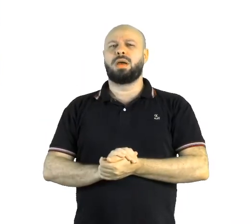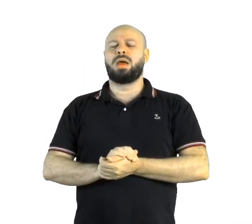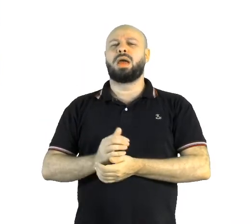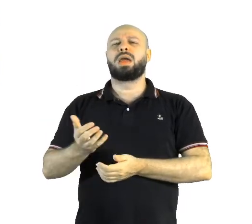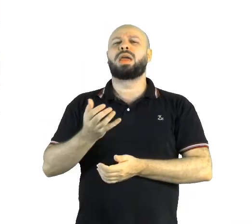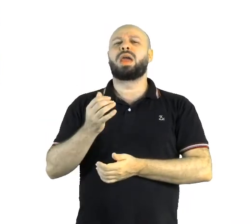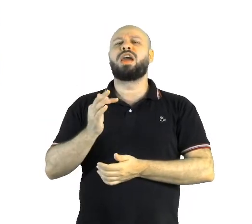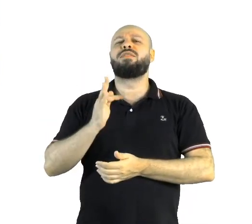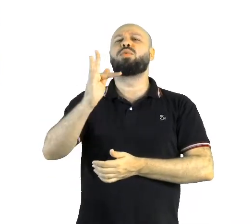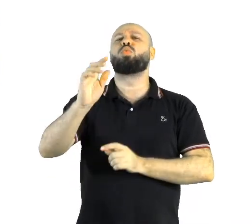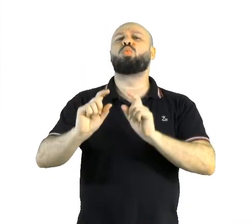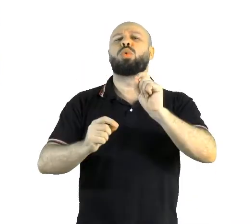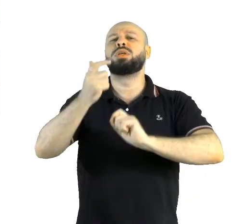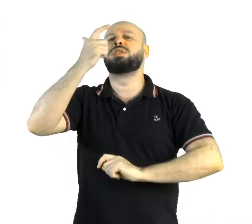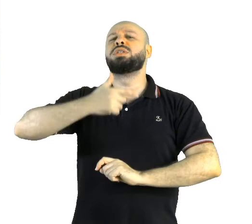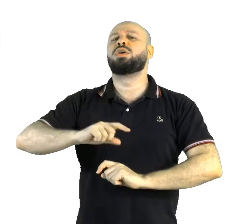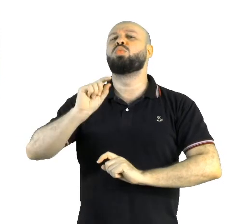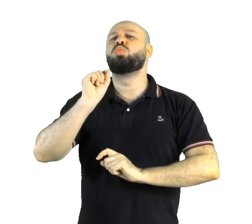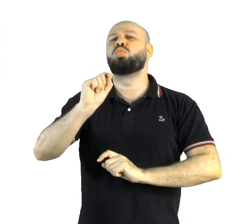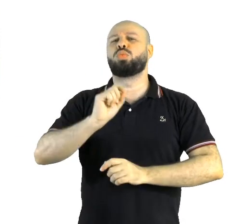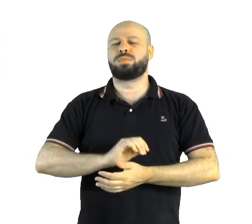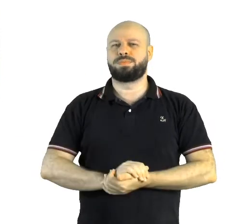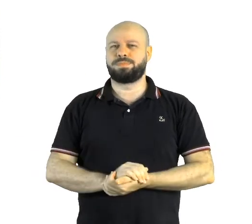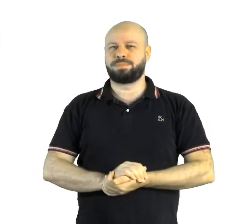quando crescer? Já pensaram nisso?